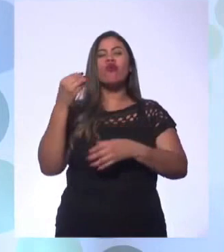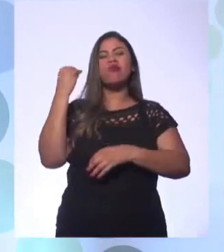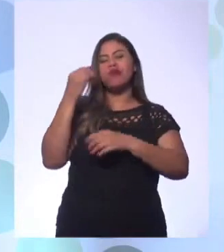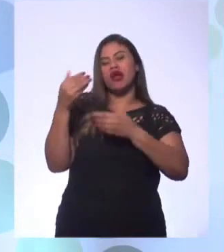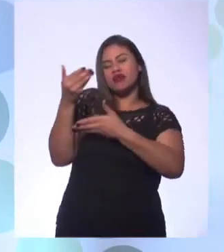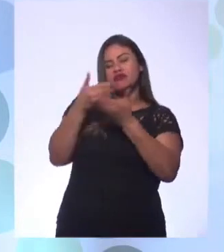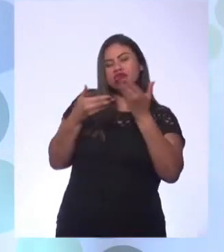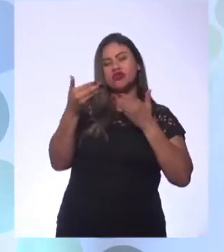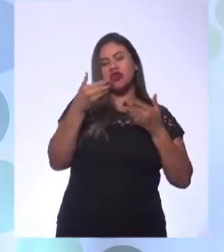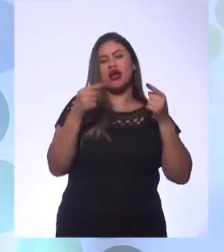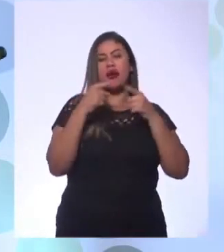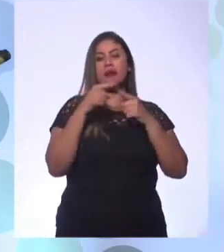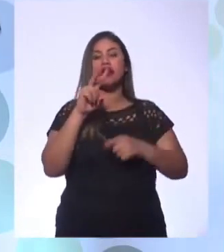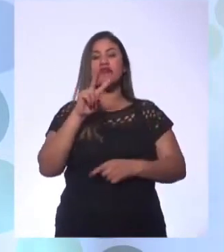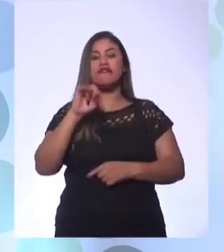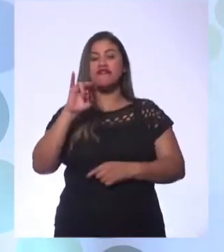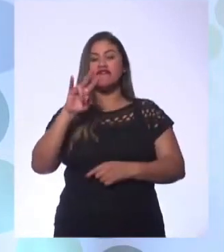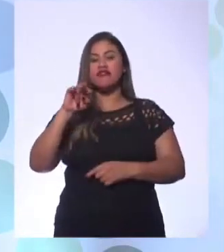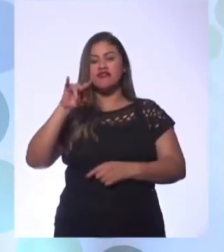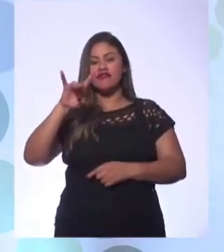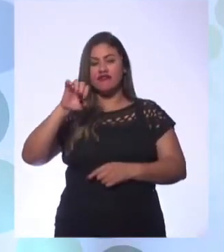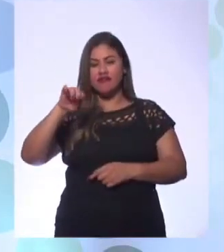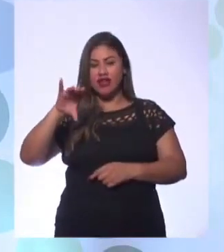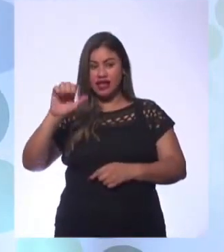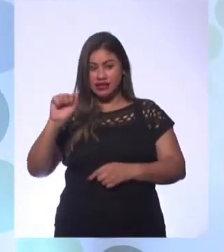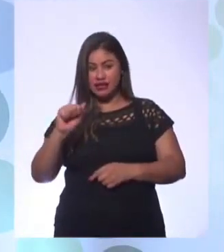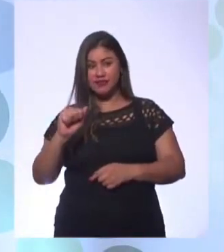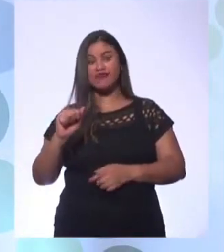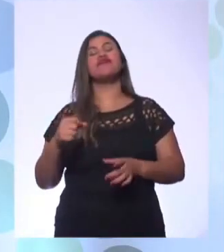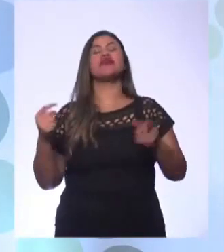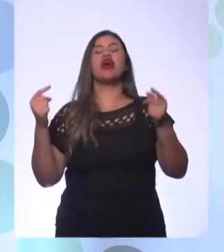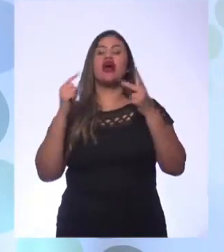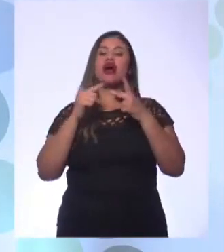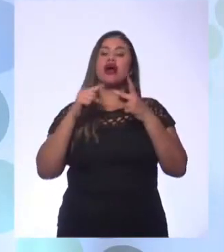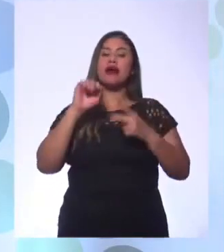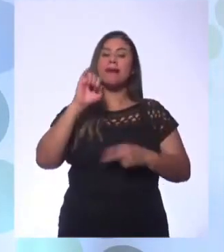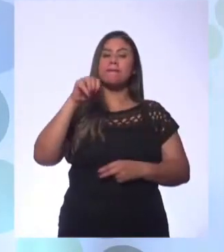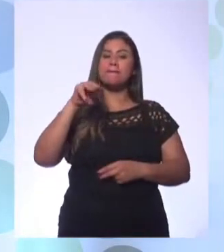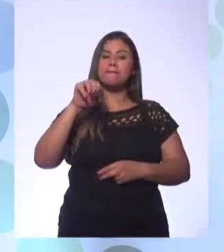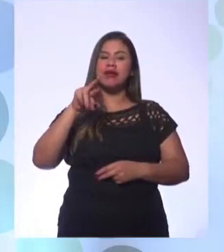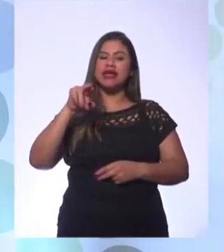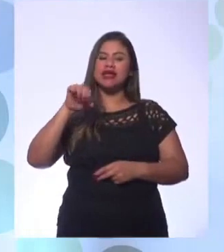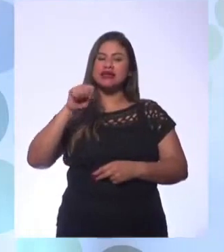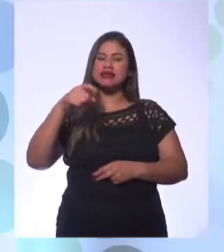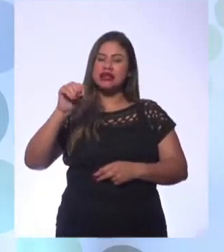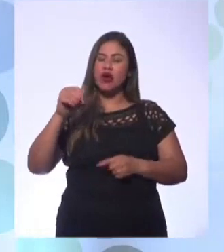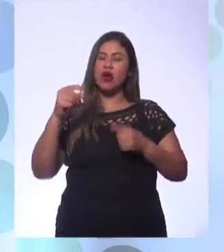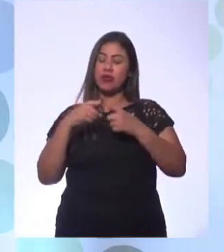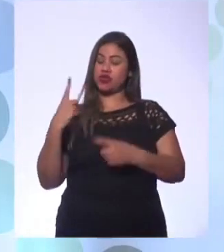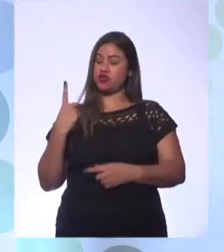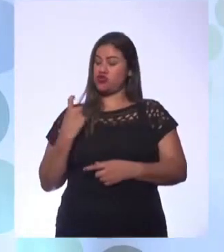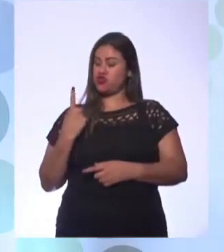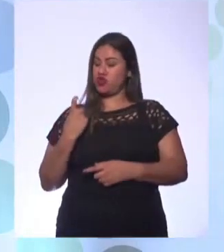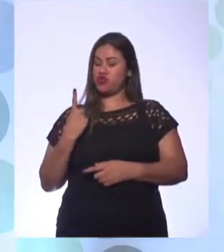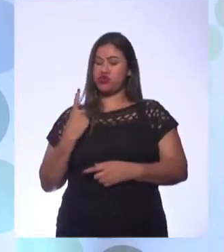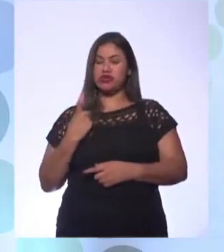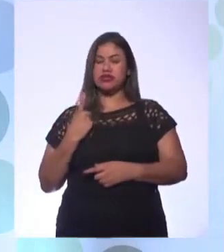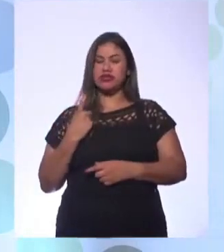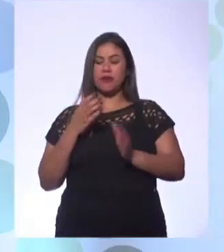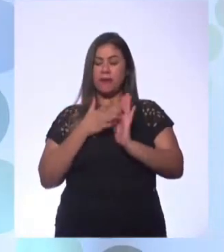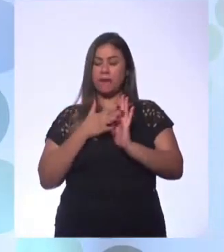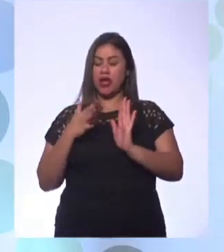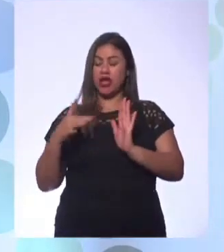experiências, a isso eu chamo de vivência. A imersão é justamente quando eu faço, né, esse passeio solitário, né, esse momento de